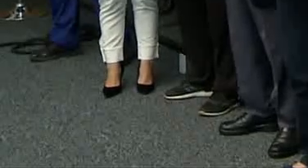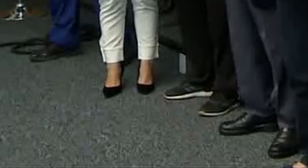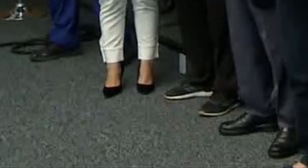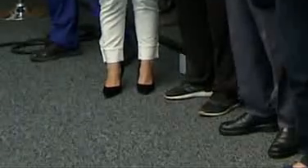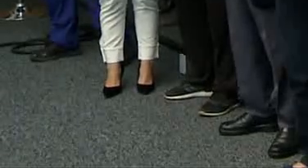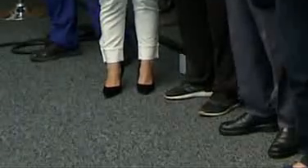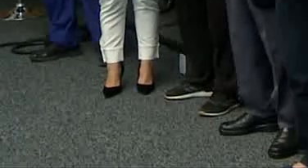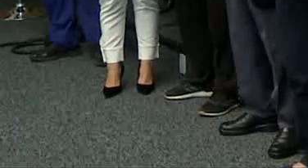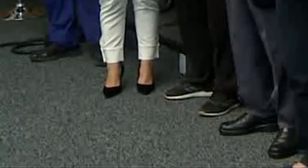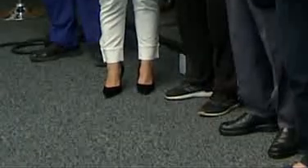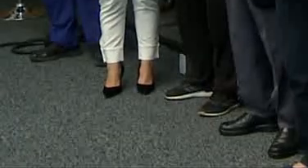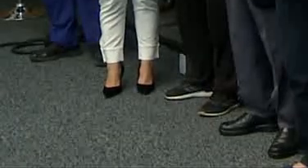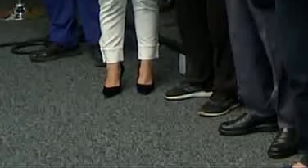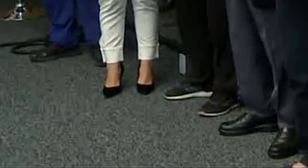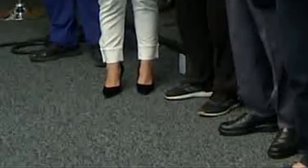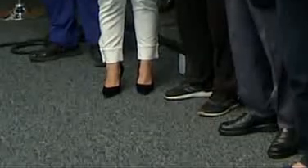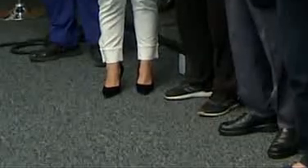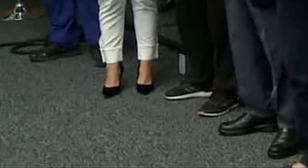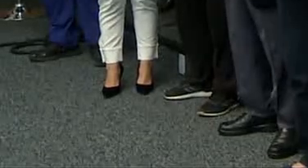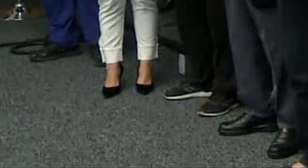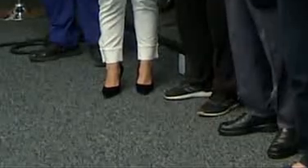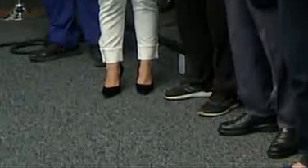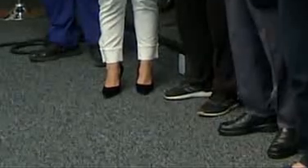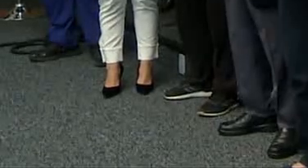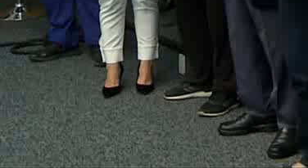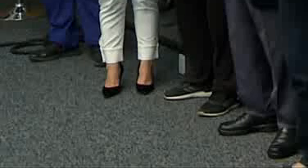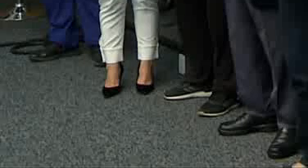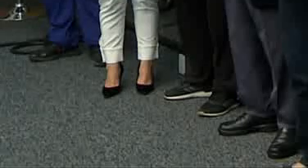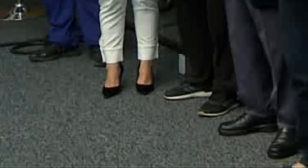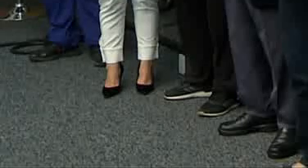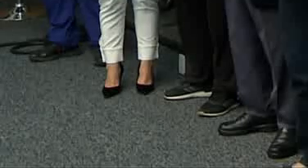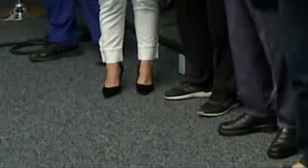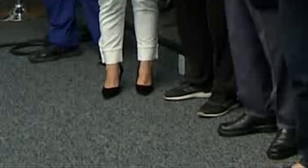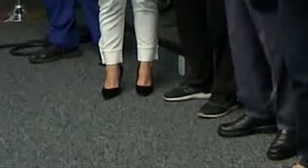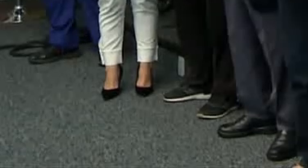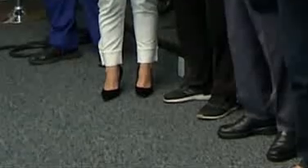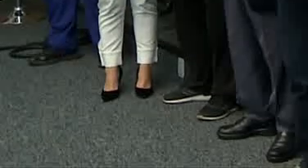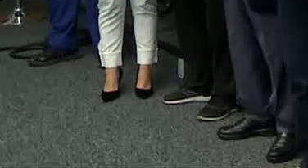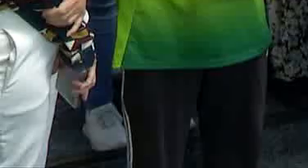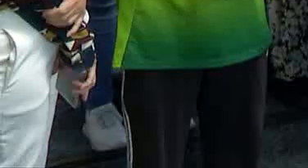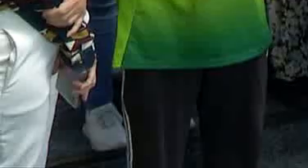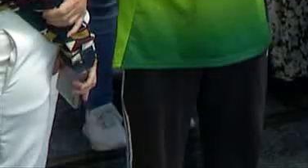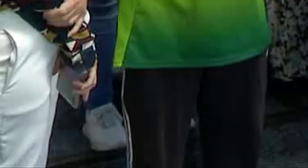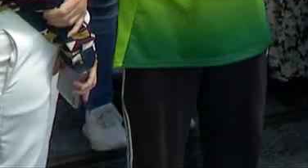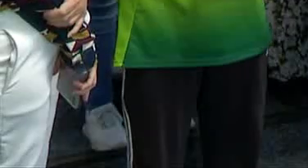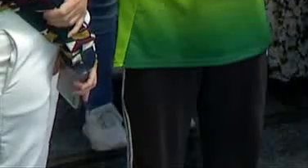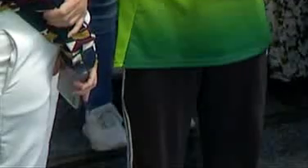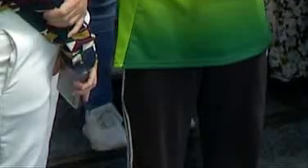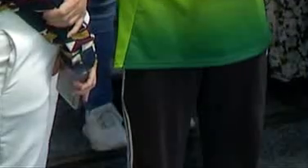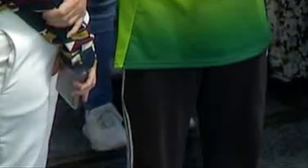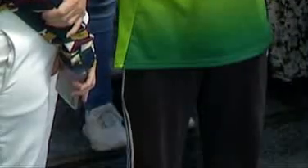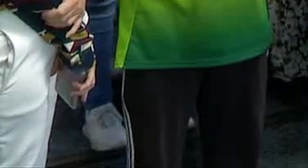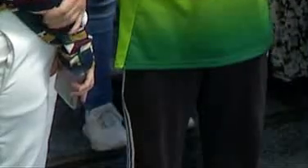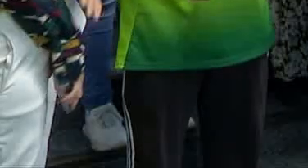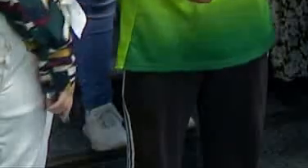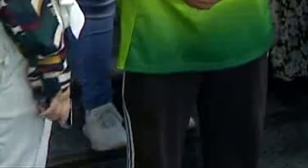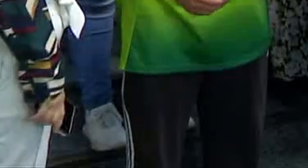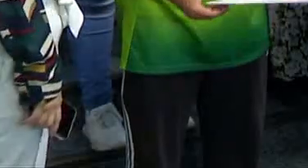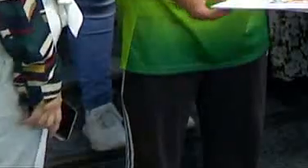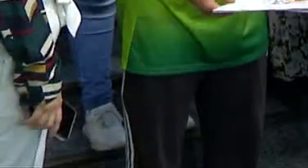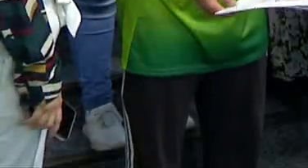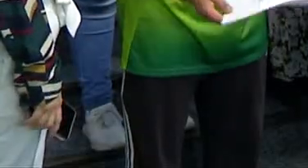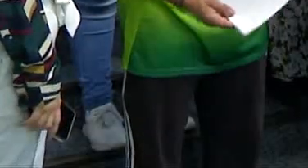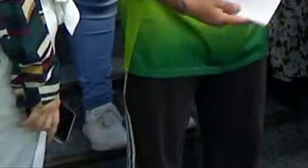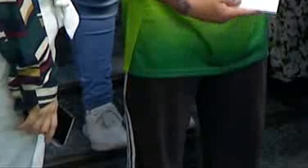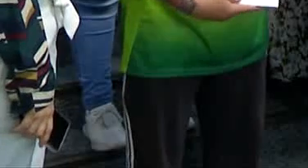as organizações que estão que faz parte da agenda 2030 representantes Sorocaba parabéns e assim a gente trouxe um